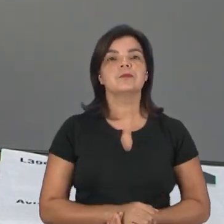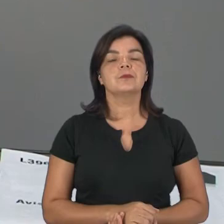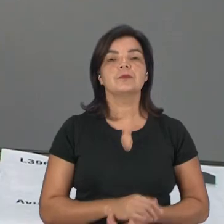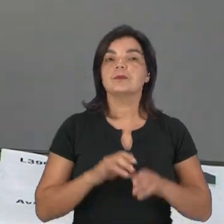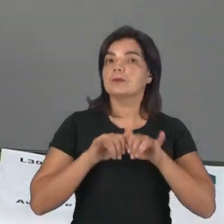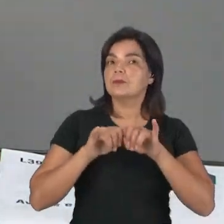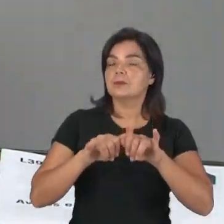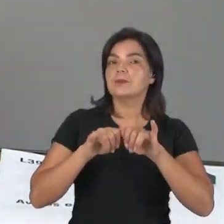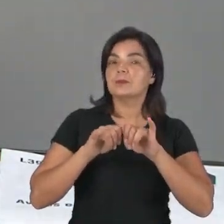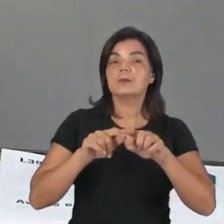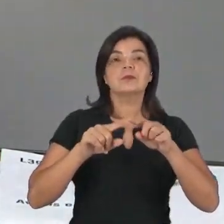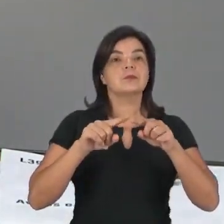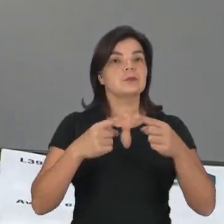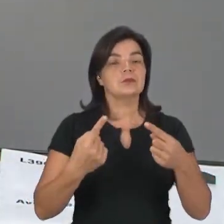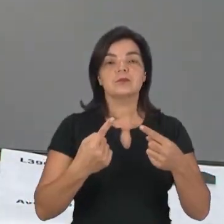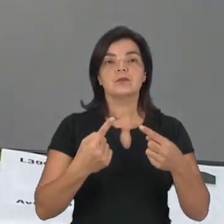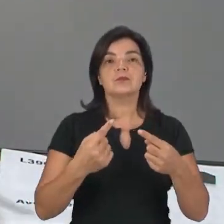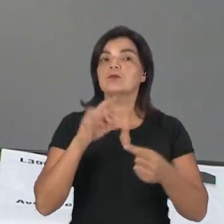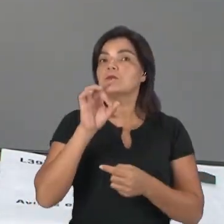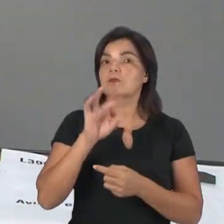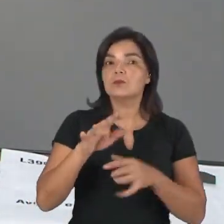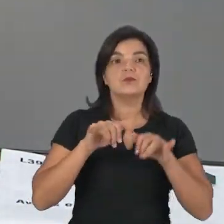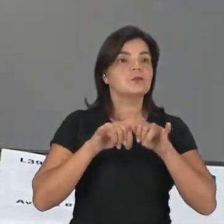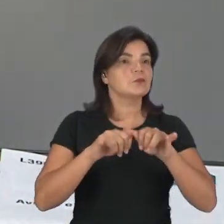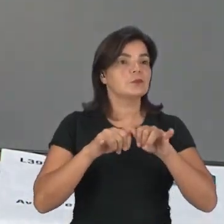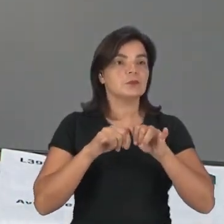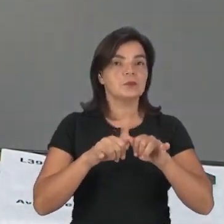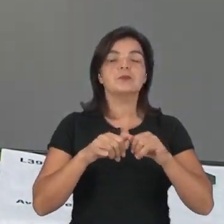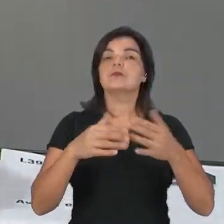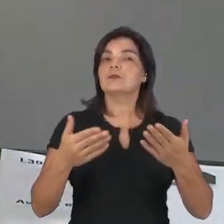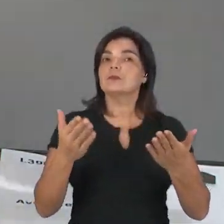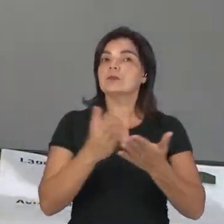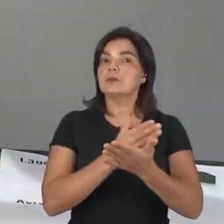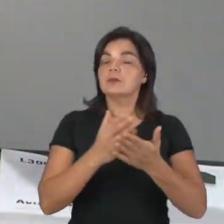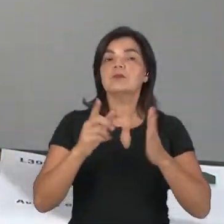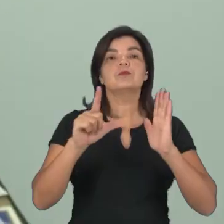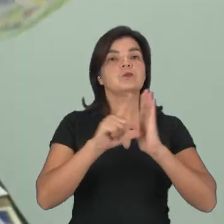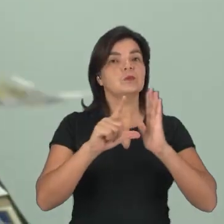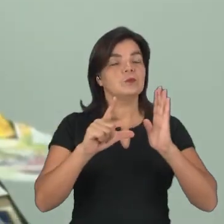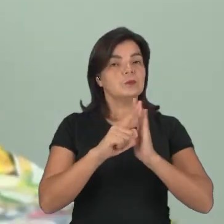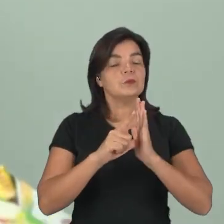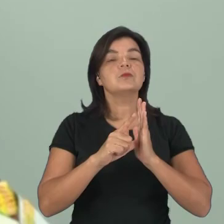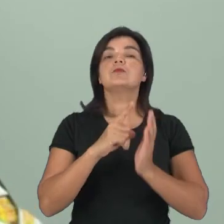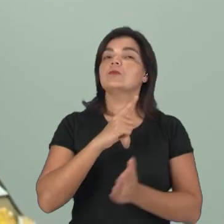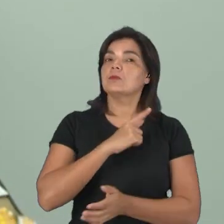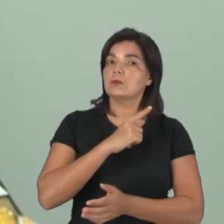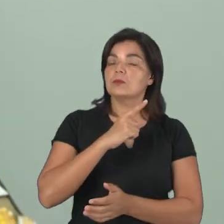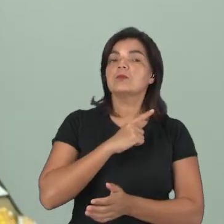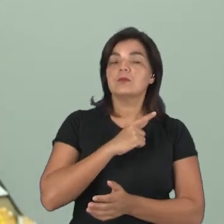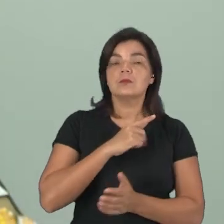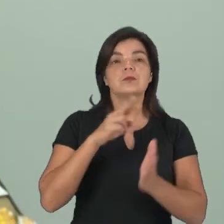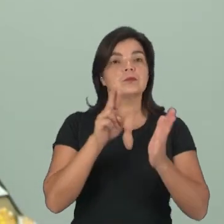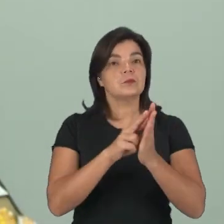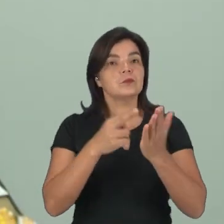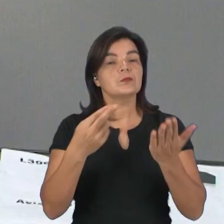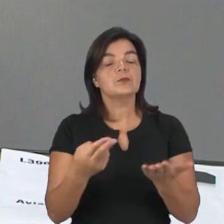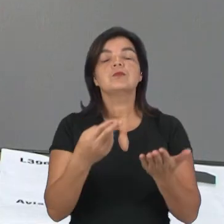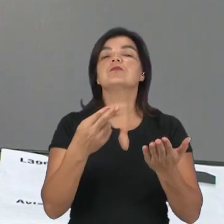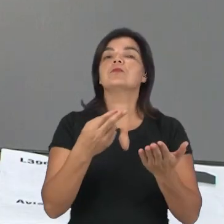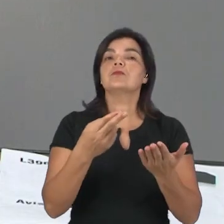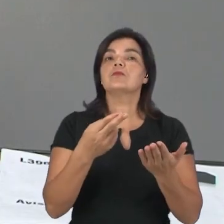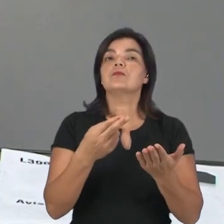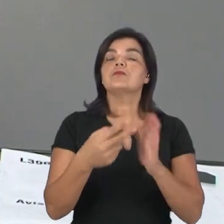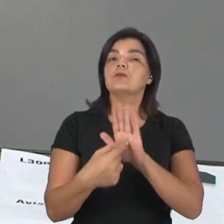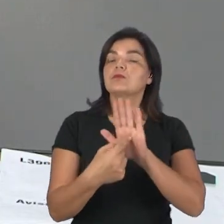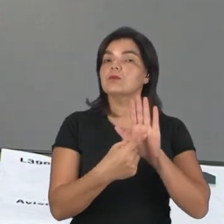esse aqui é o supermercado mas não só no supermercado algumas lojas também tem uma revistinha que